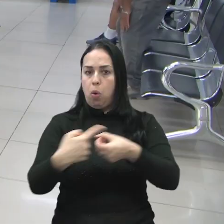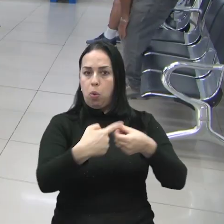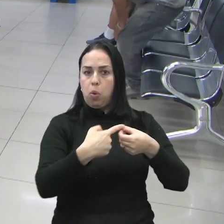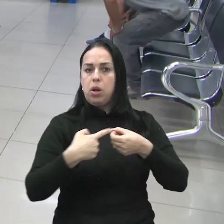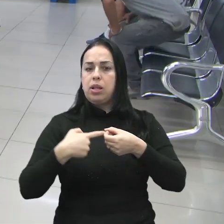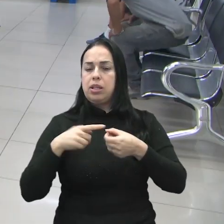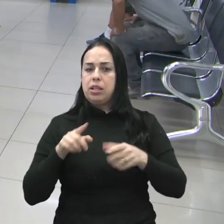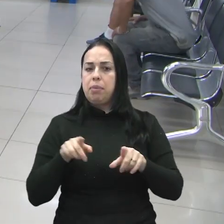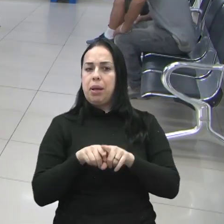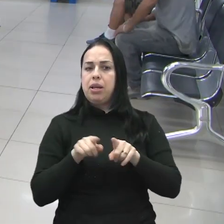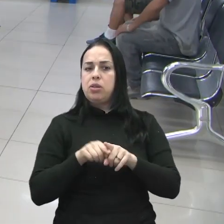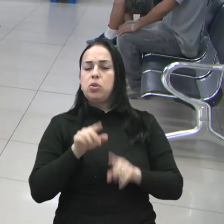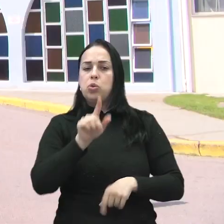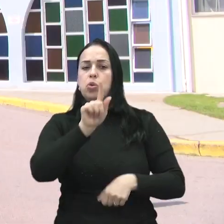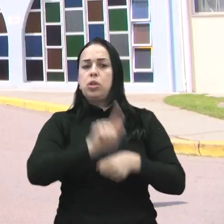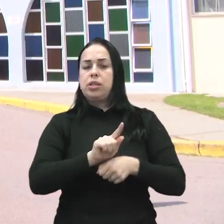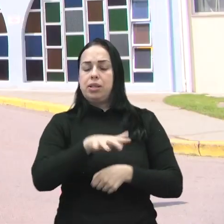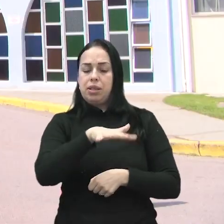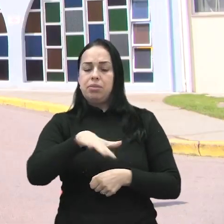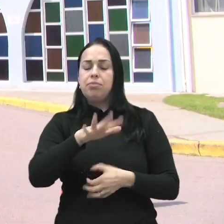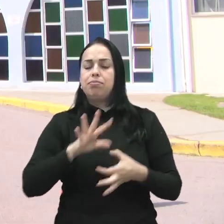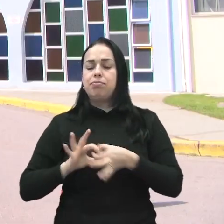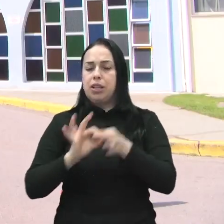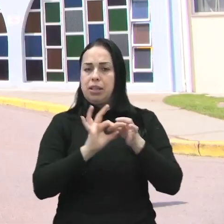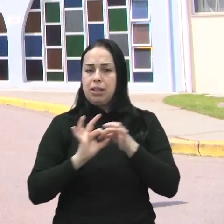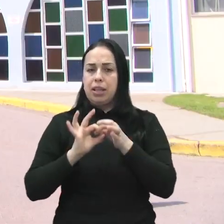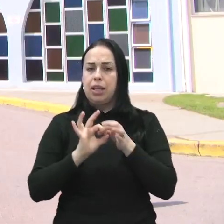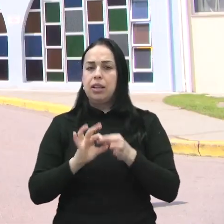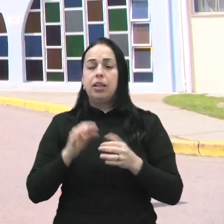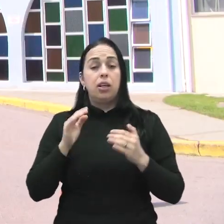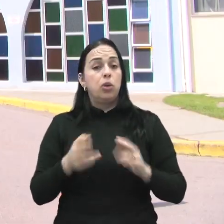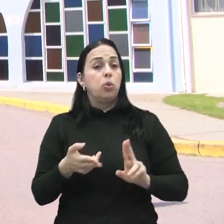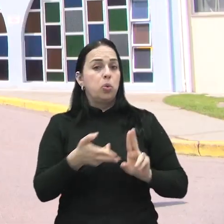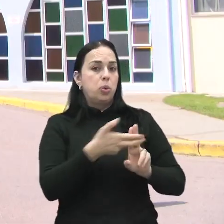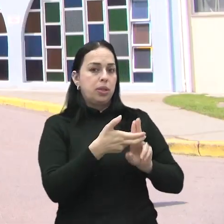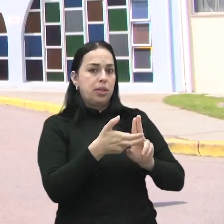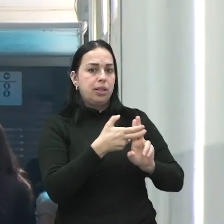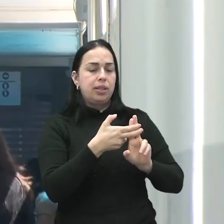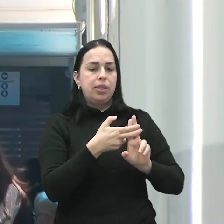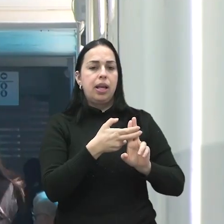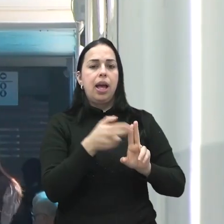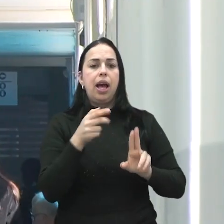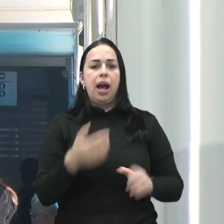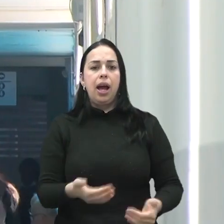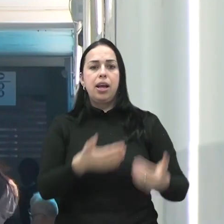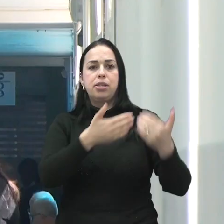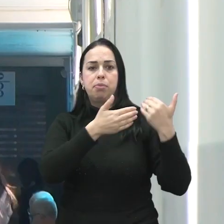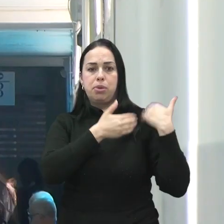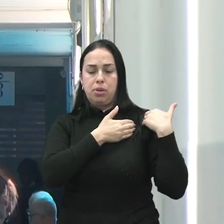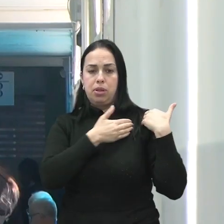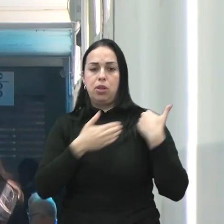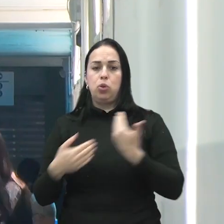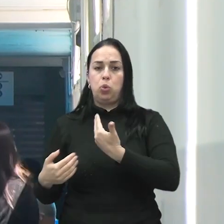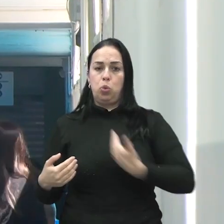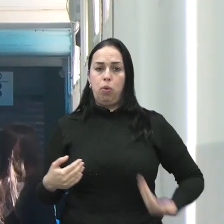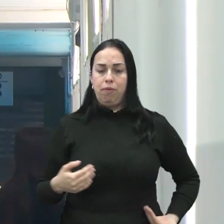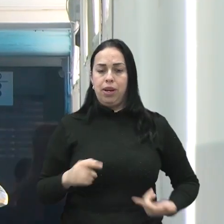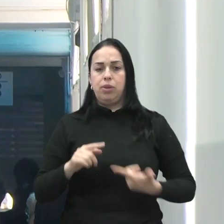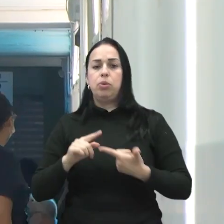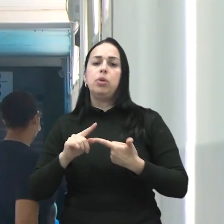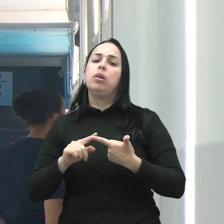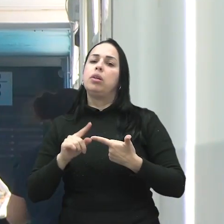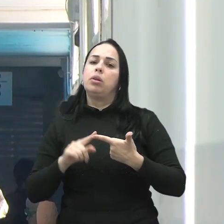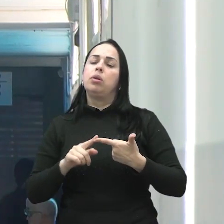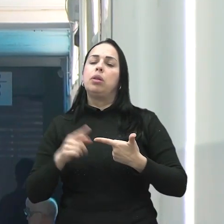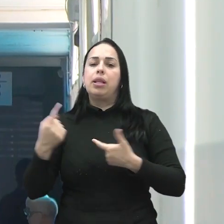é a base da proposta. No SUS, a responsabilidade é dividida entre União,